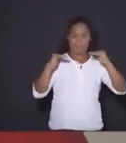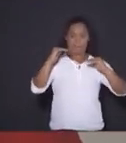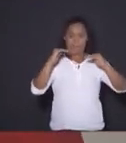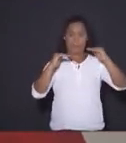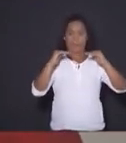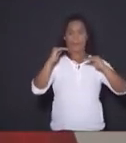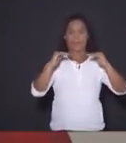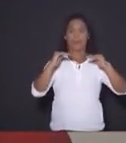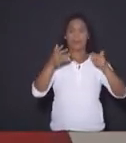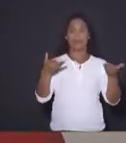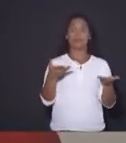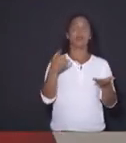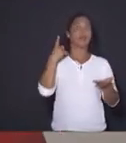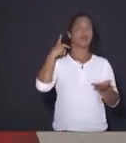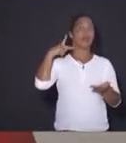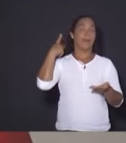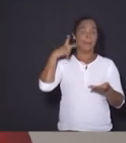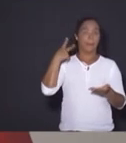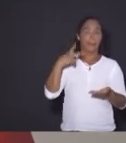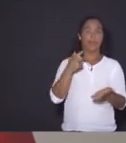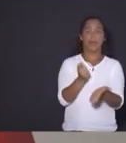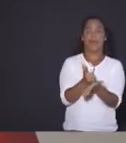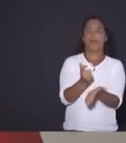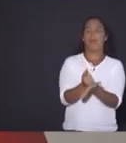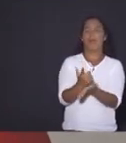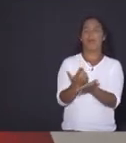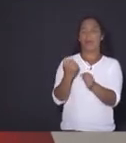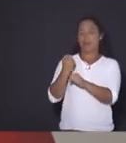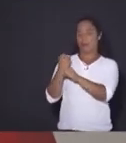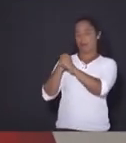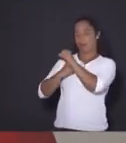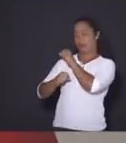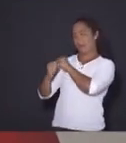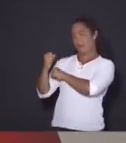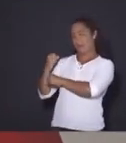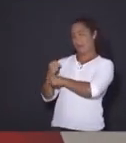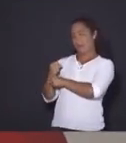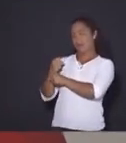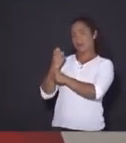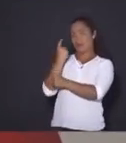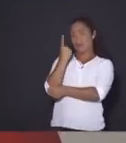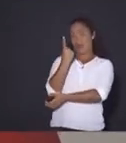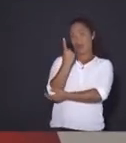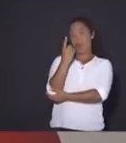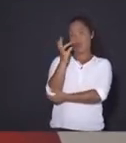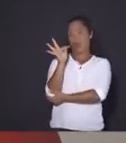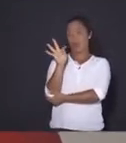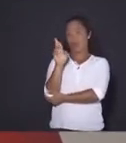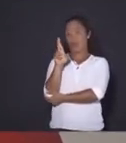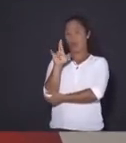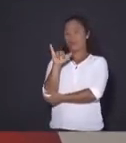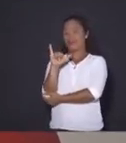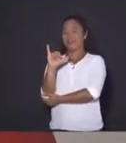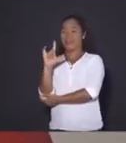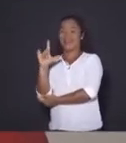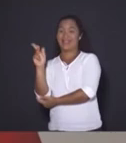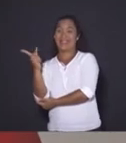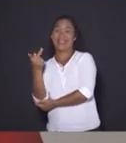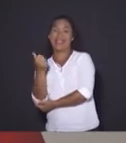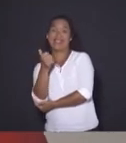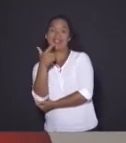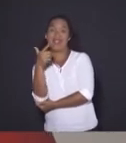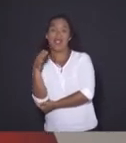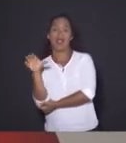de pagamento o ano passado eles ficaram com 1 trilhão de reais em pagamentos de juros 1 trilhão de reais em pagamentos de justiça